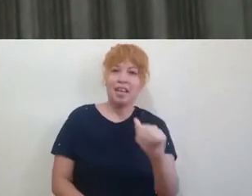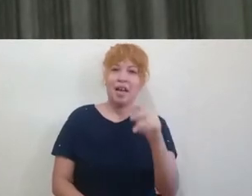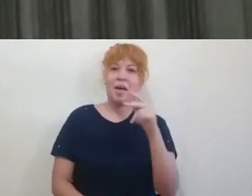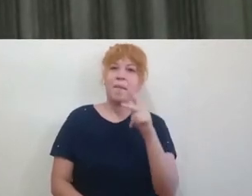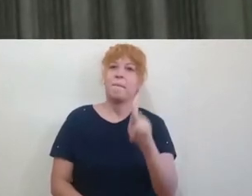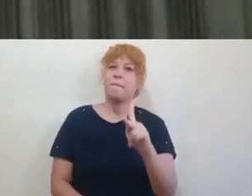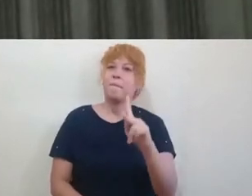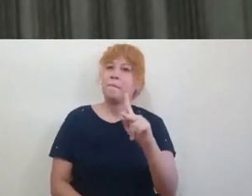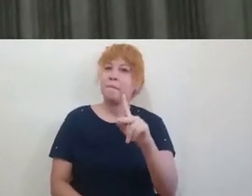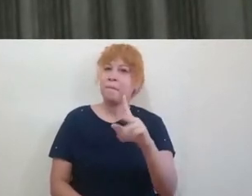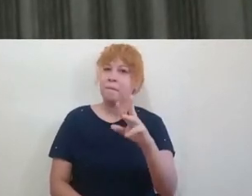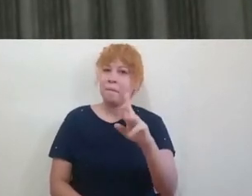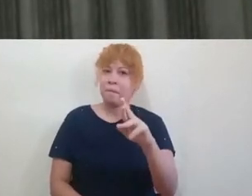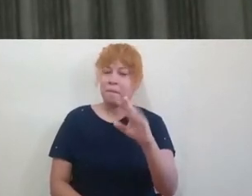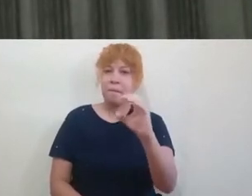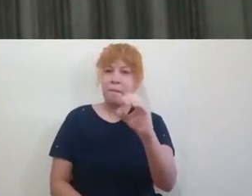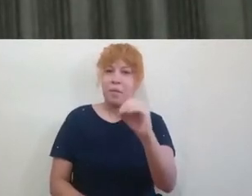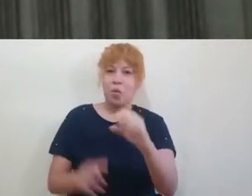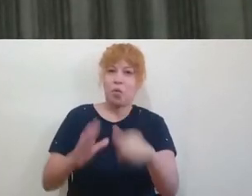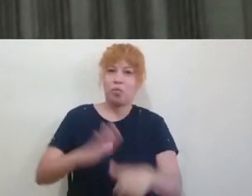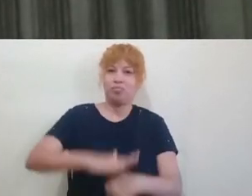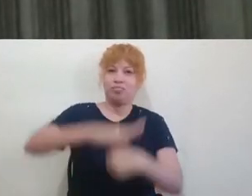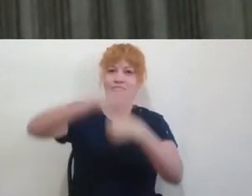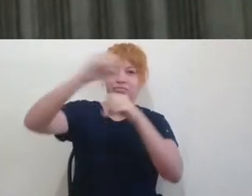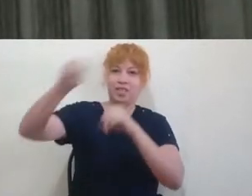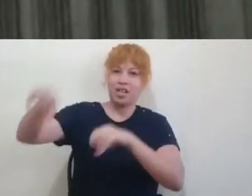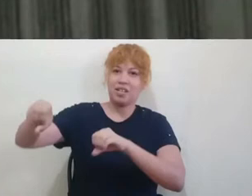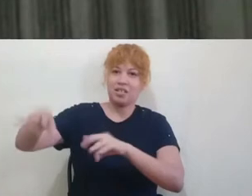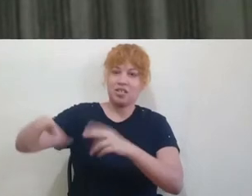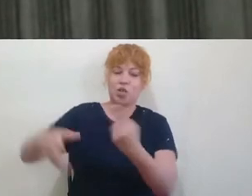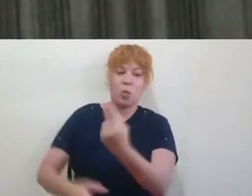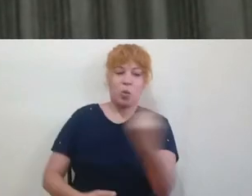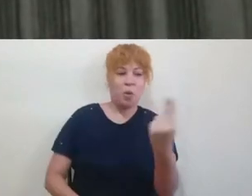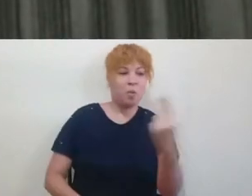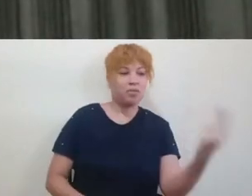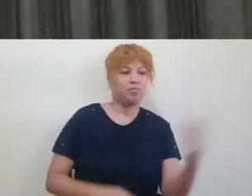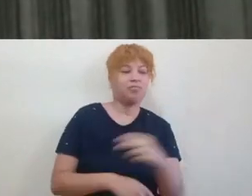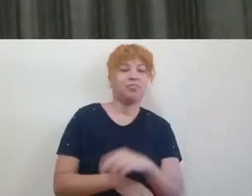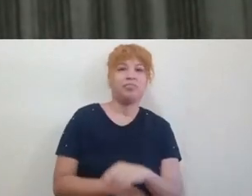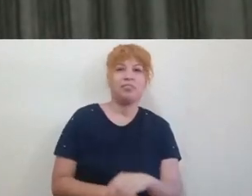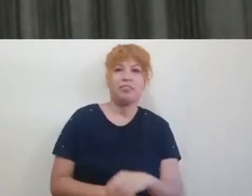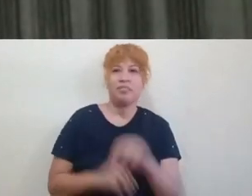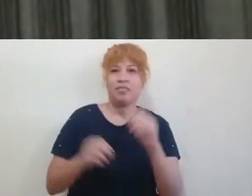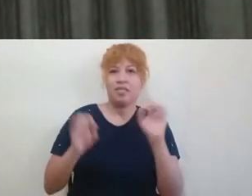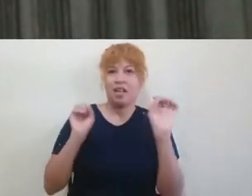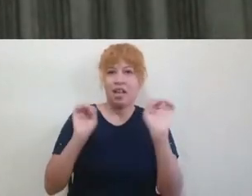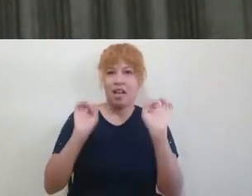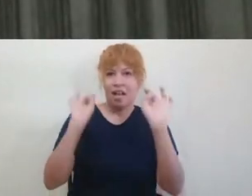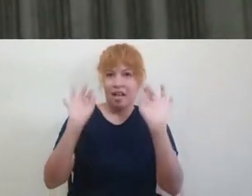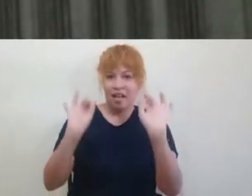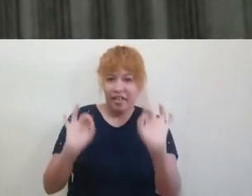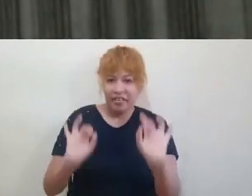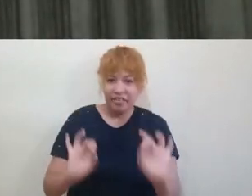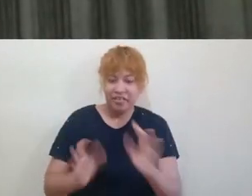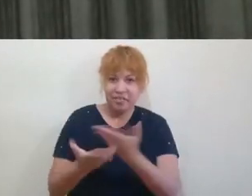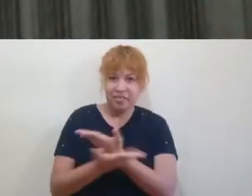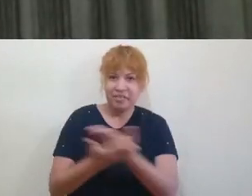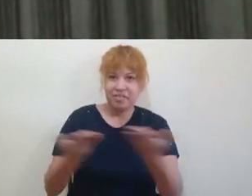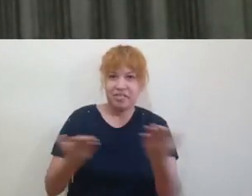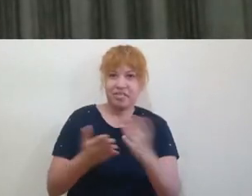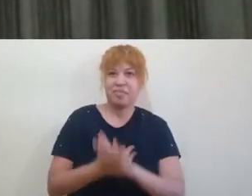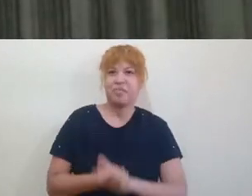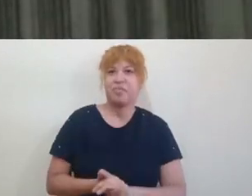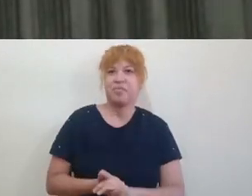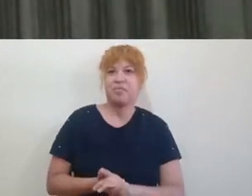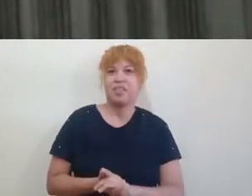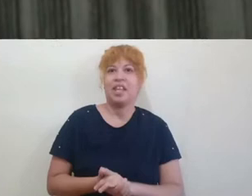Distância e Tecnologia, em nome do qual saúdo todos os integrantes desta unidade. Cumprimento o